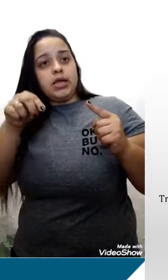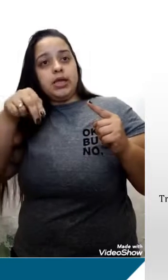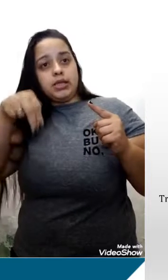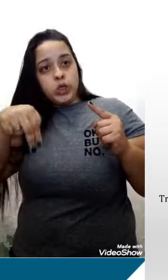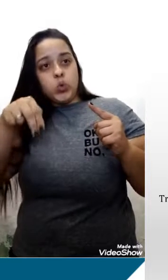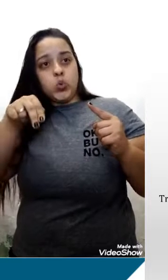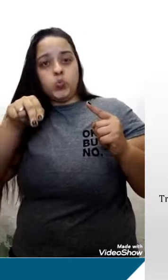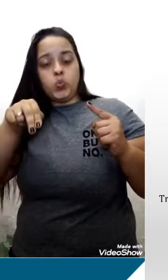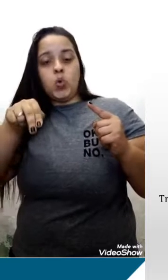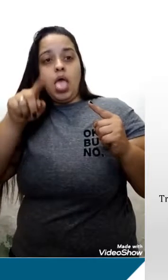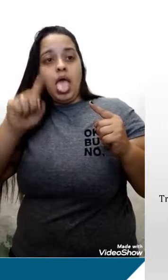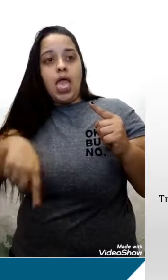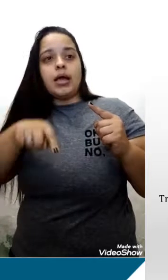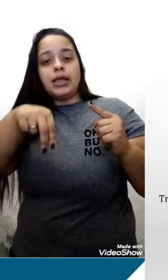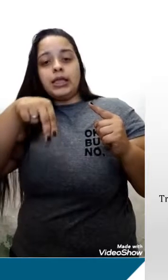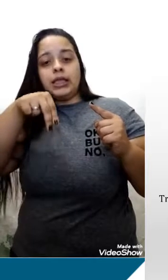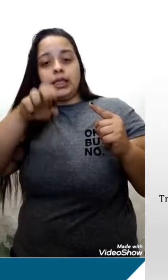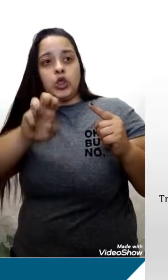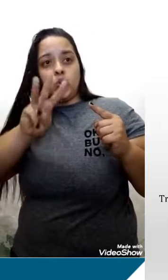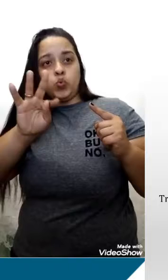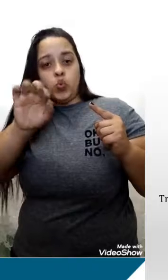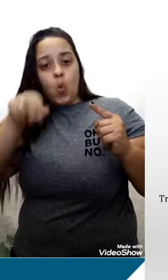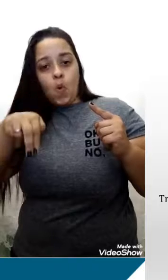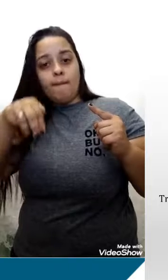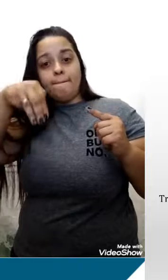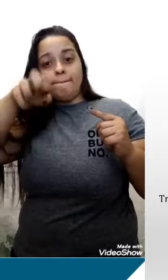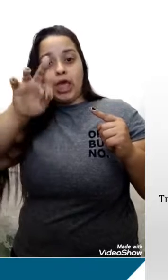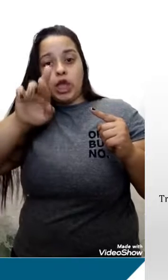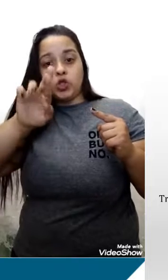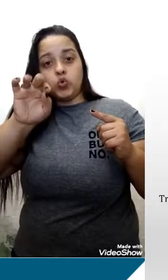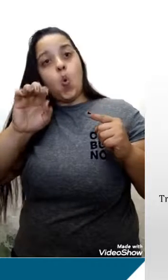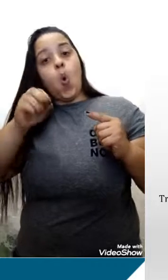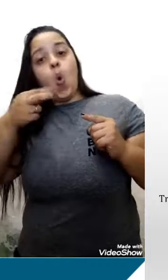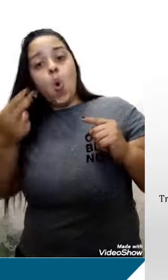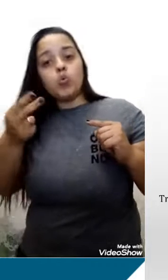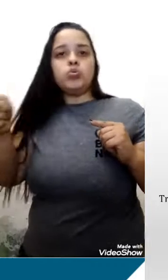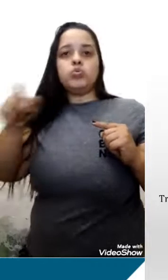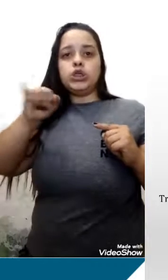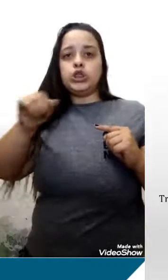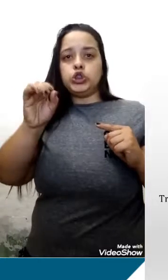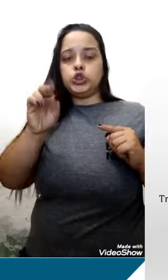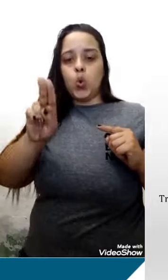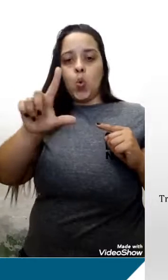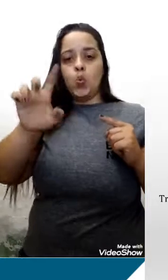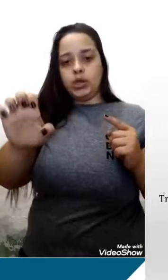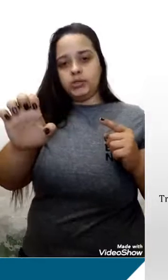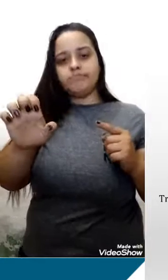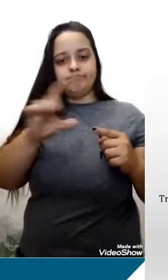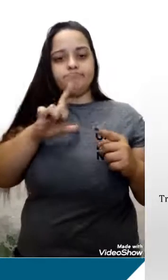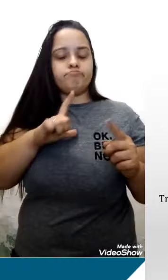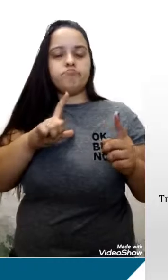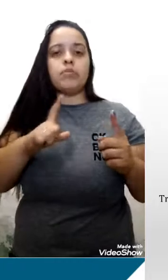nós dizemos que o trabalho ele é dado em Newton-metro ou Joule. E